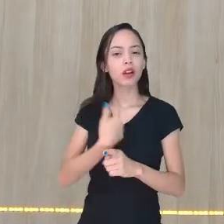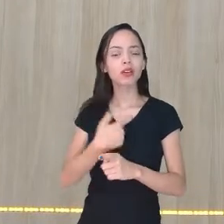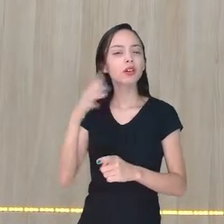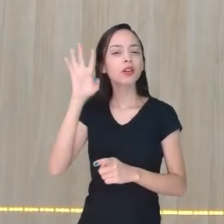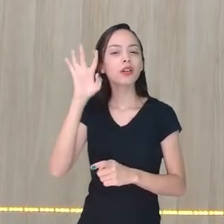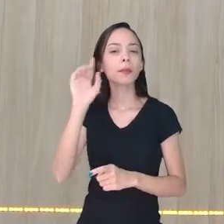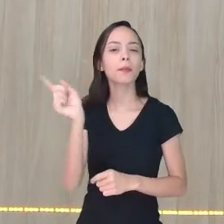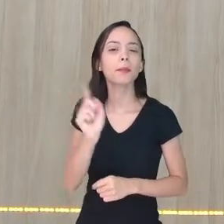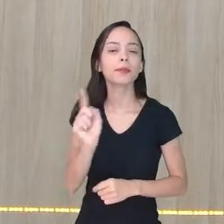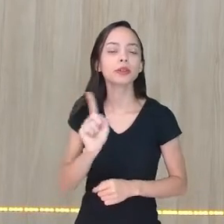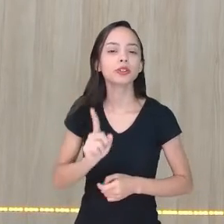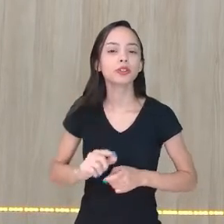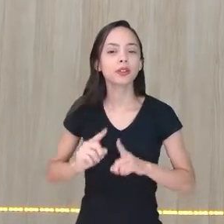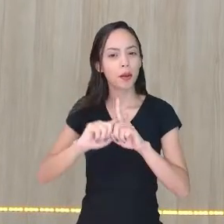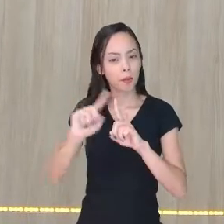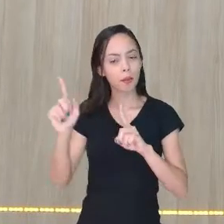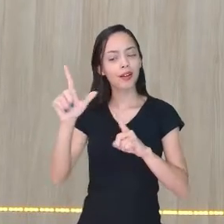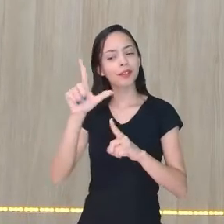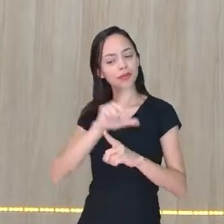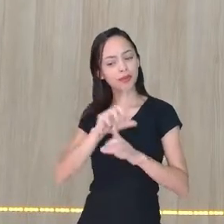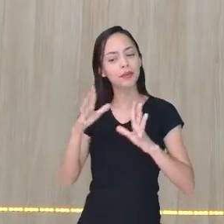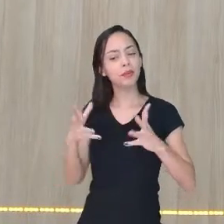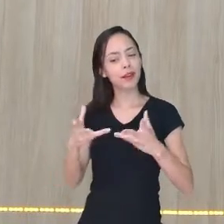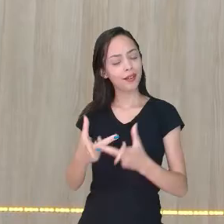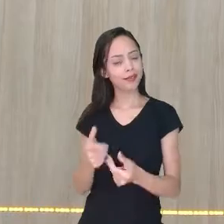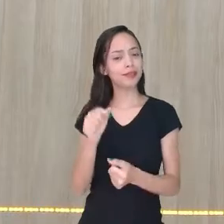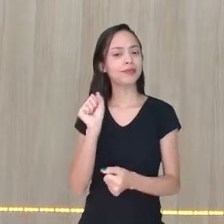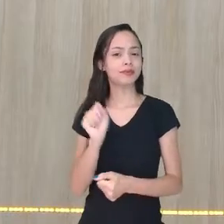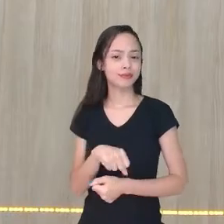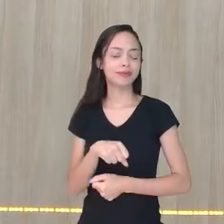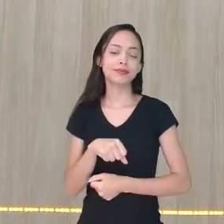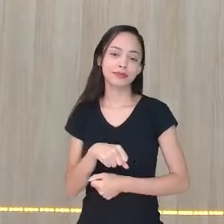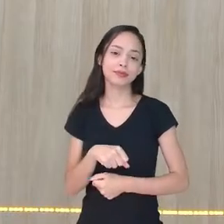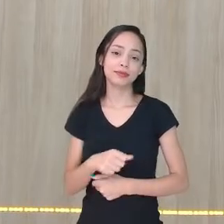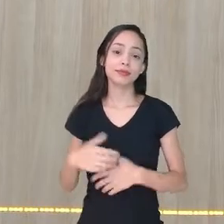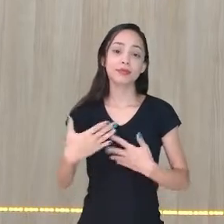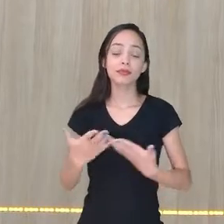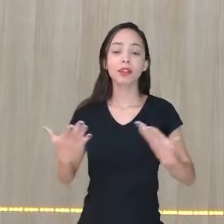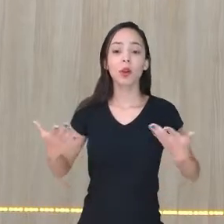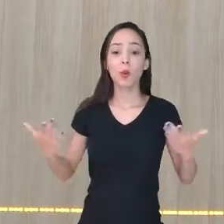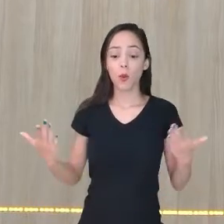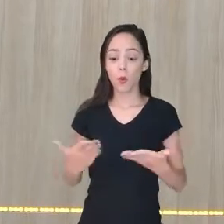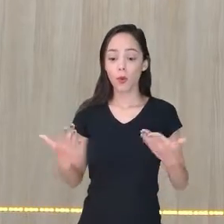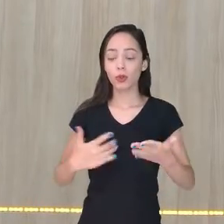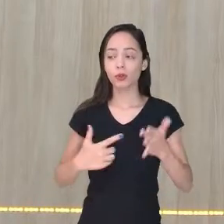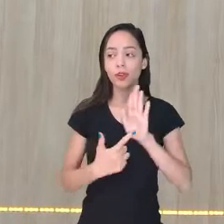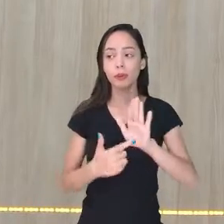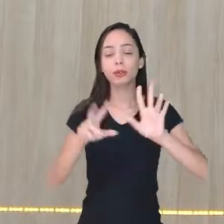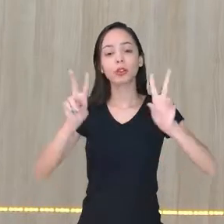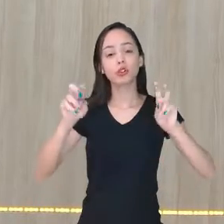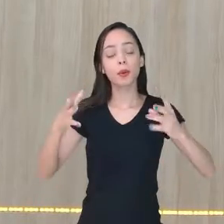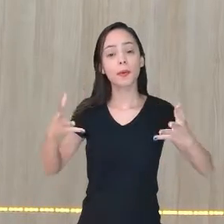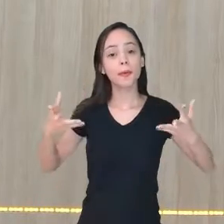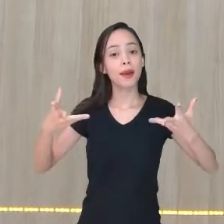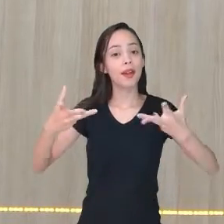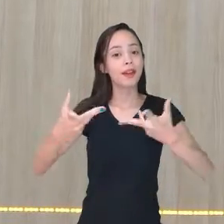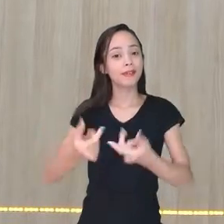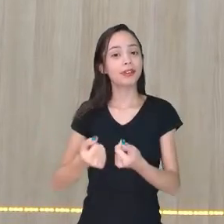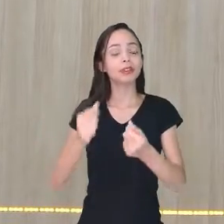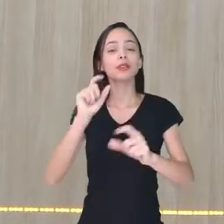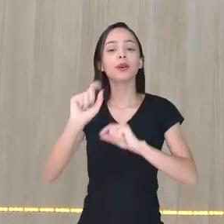pouquinho, tem algo de maravilhoso nela. Então, vamos hoje tratar de uma maravilhosidade específica, que são as